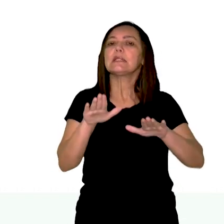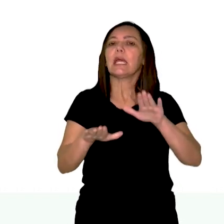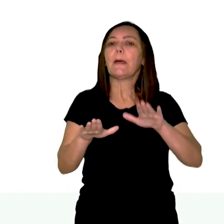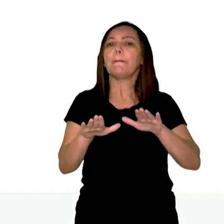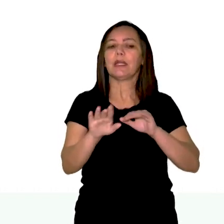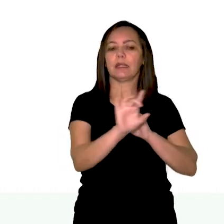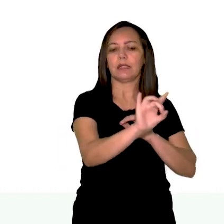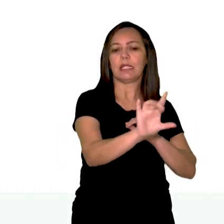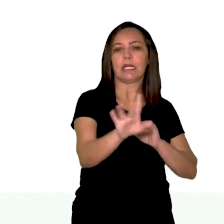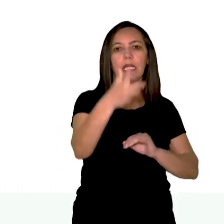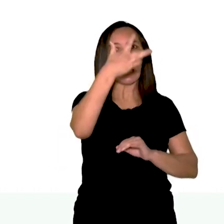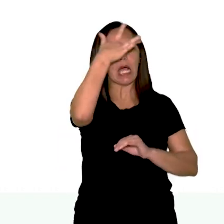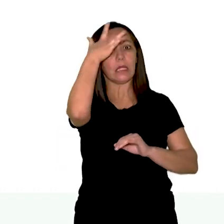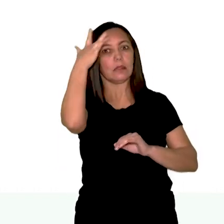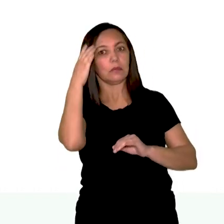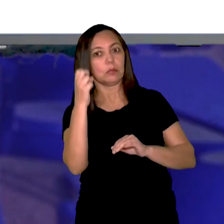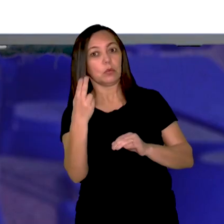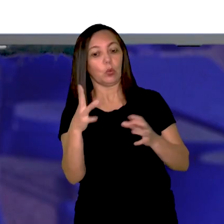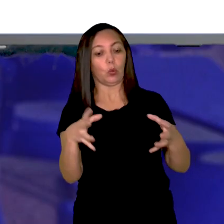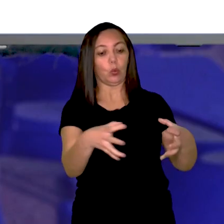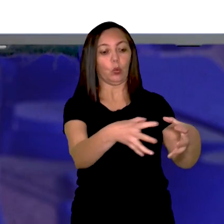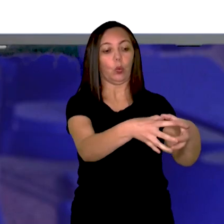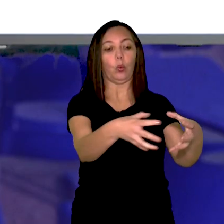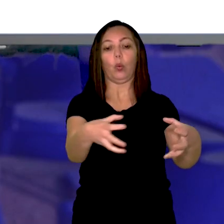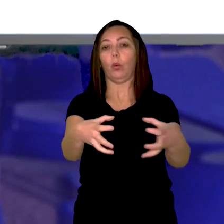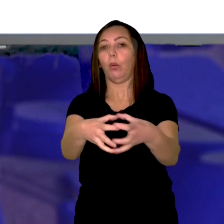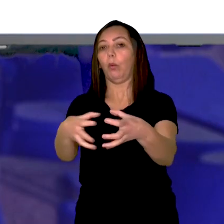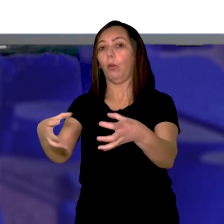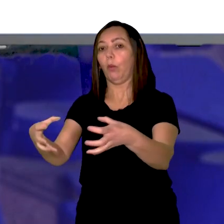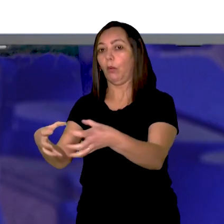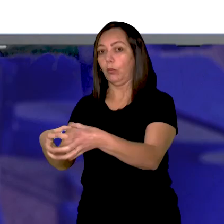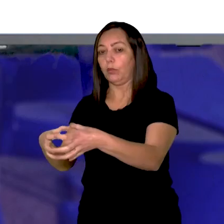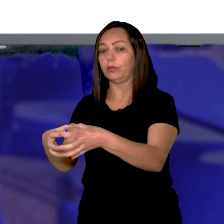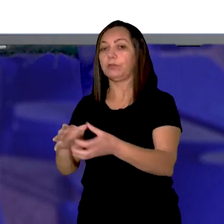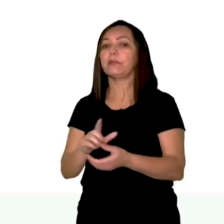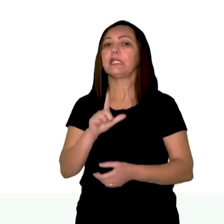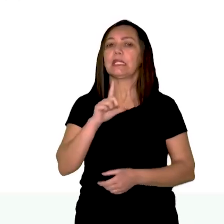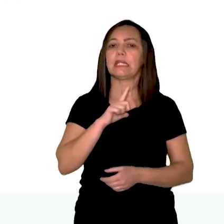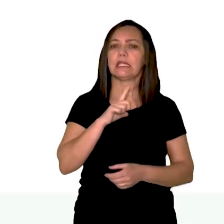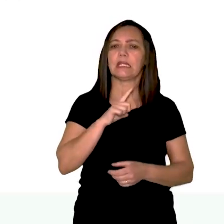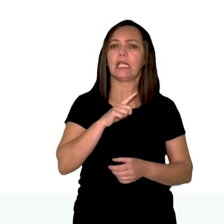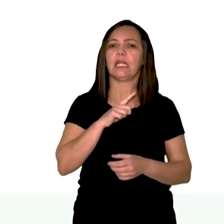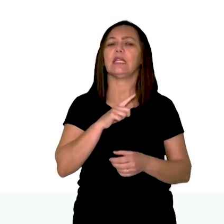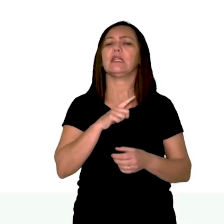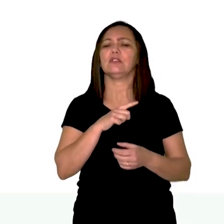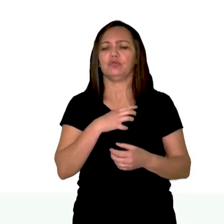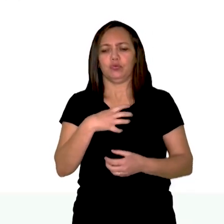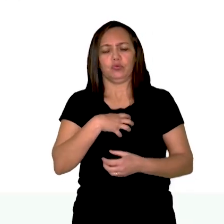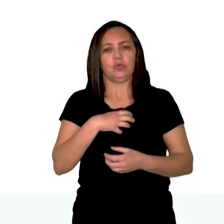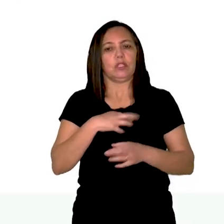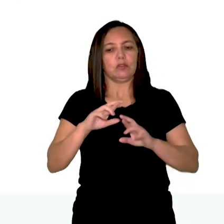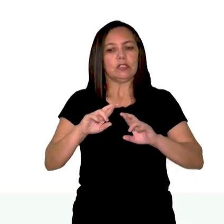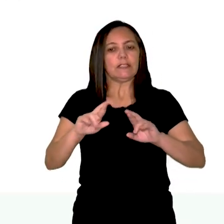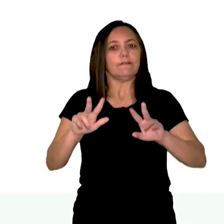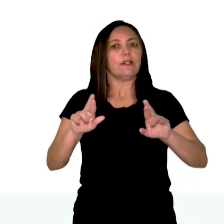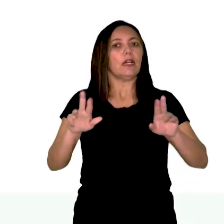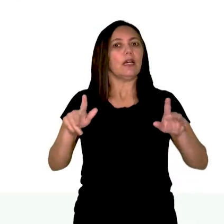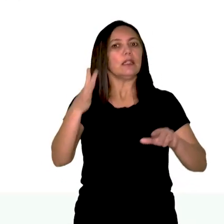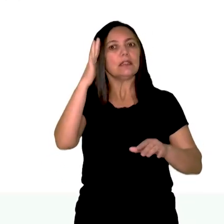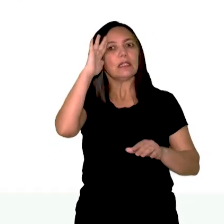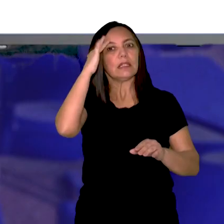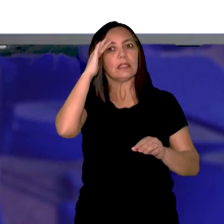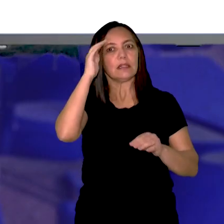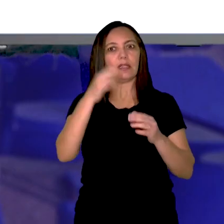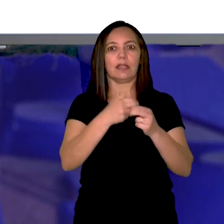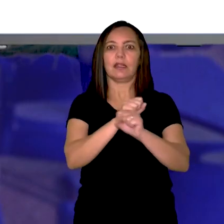cada indivíduo ou grupo, assim como, pois existem diferentes maneiras de entendê-la e